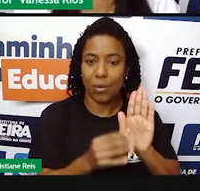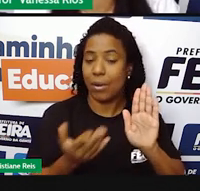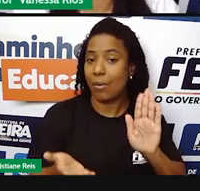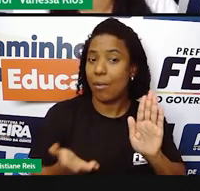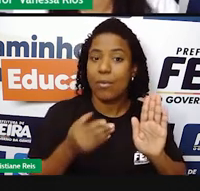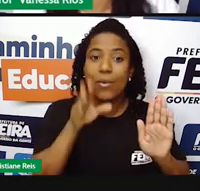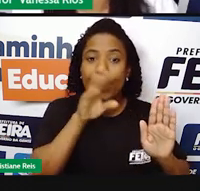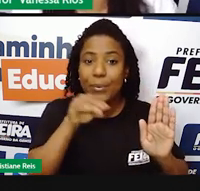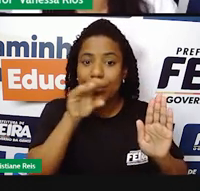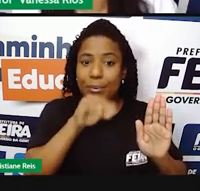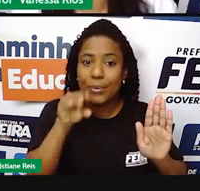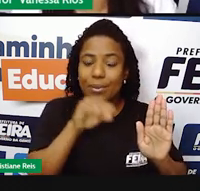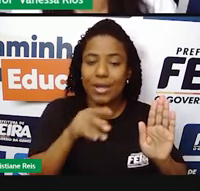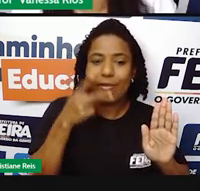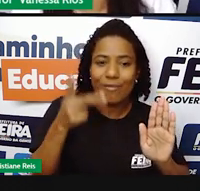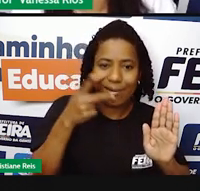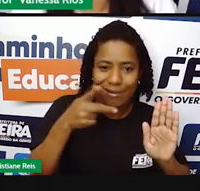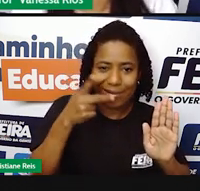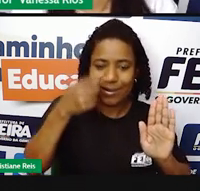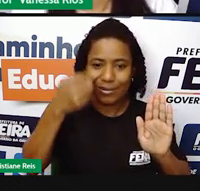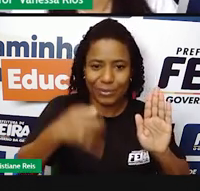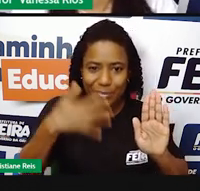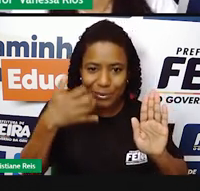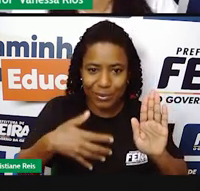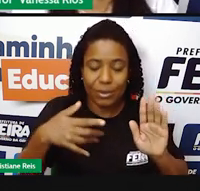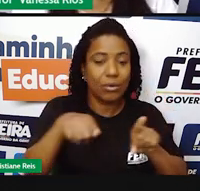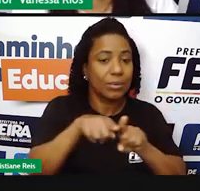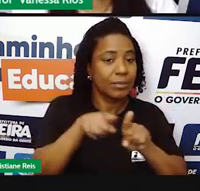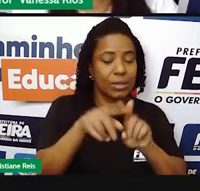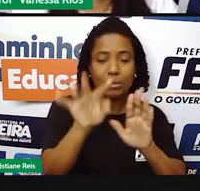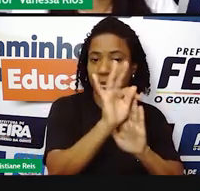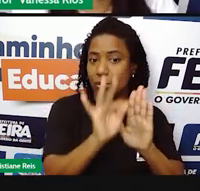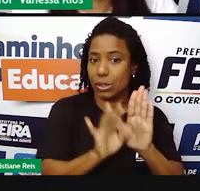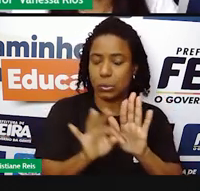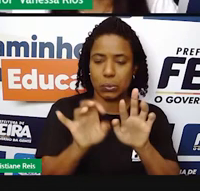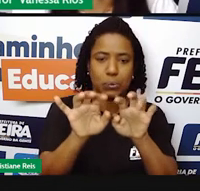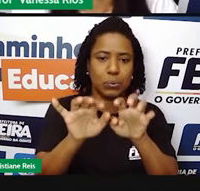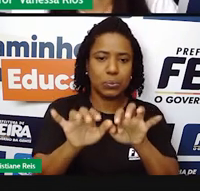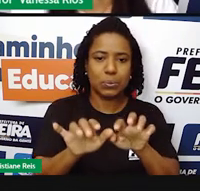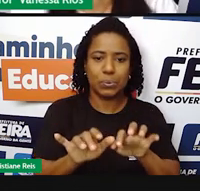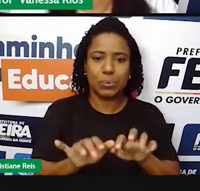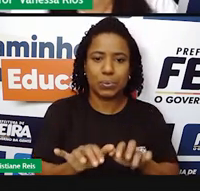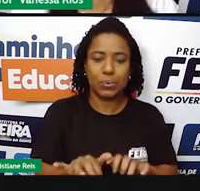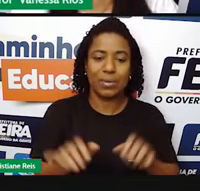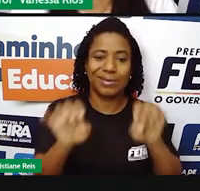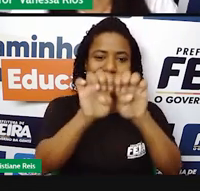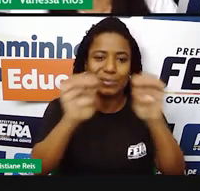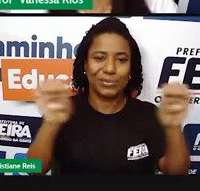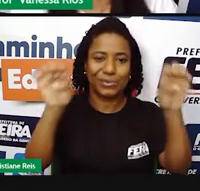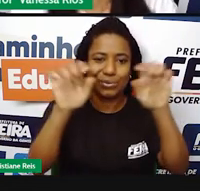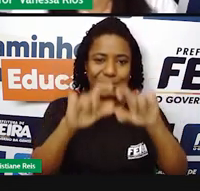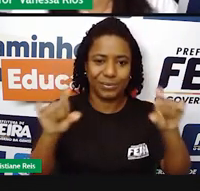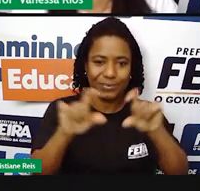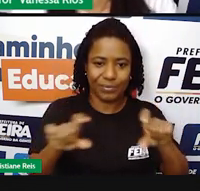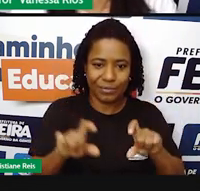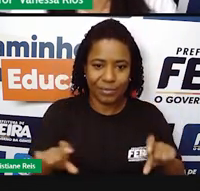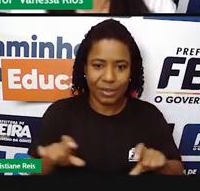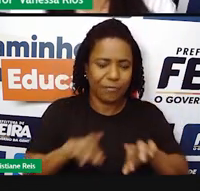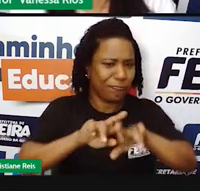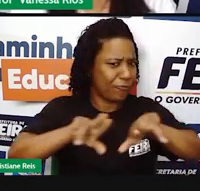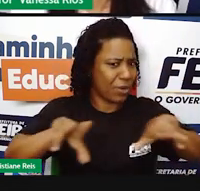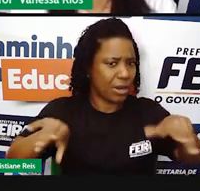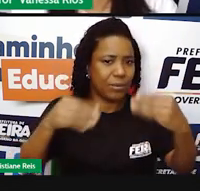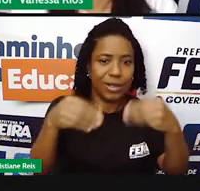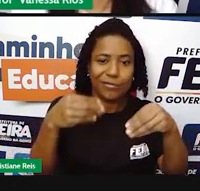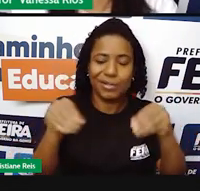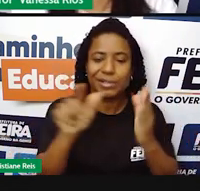oralizada, como também na produção desse tipo de texto, na forma impressa, escrita, né? Nos diversos meios de comunicação que esse